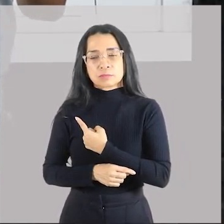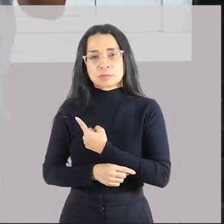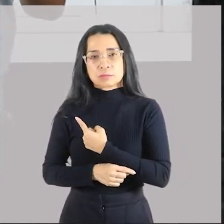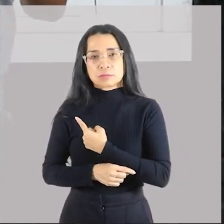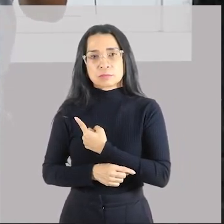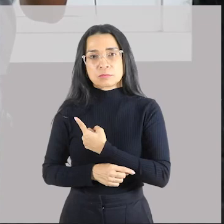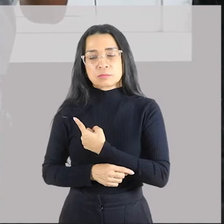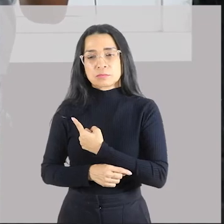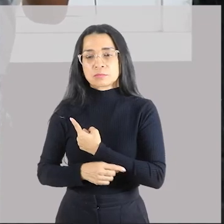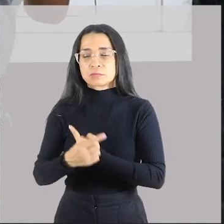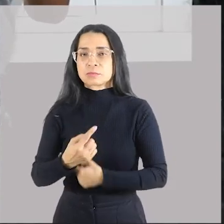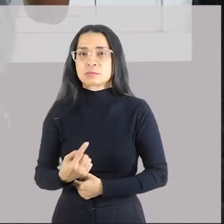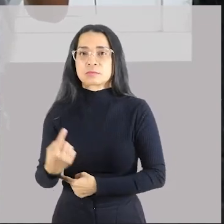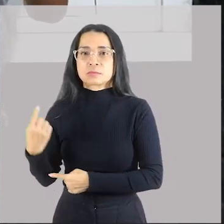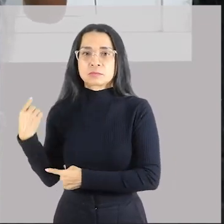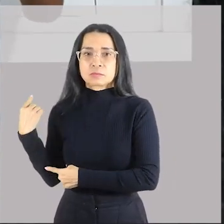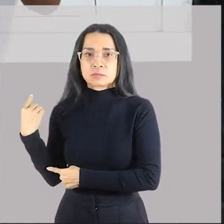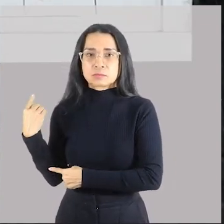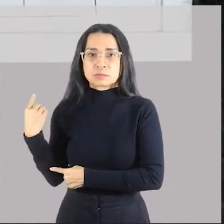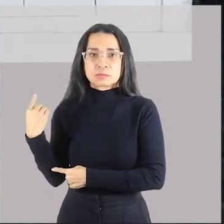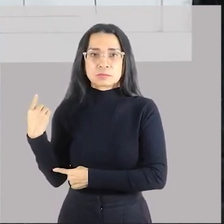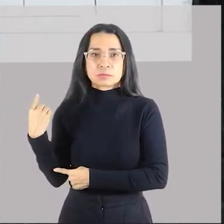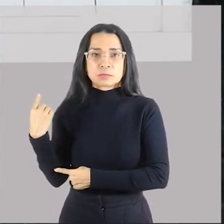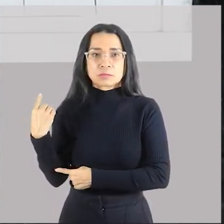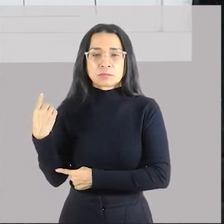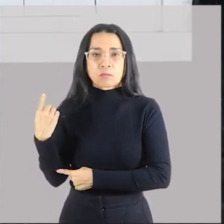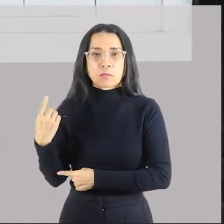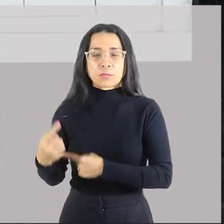ou raiz de 2 vezes R.